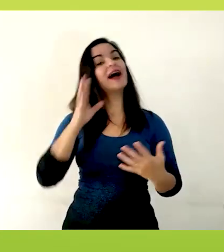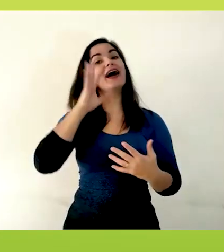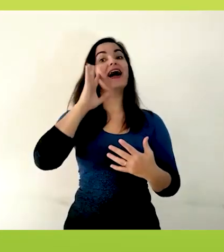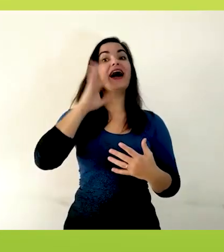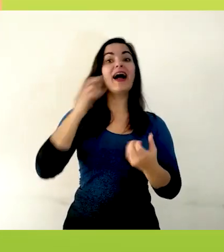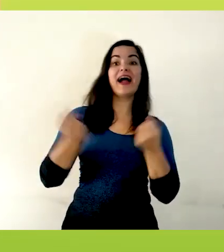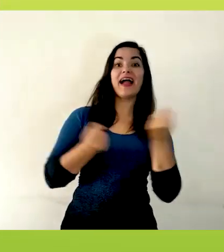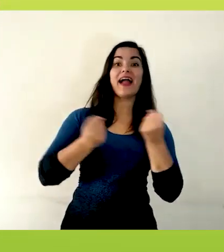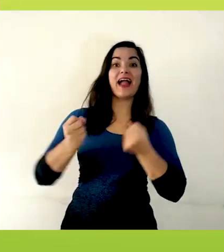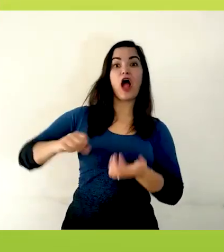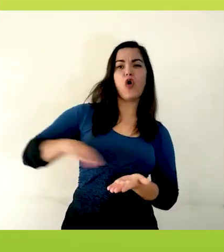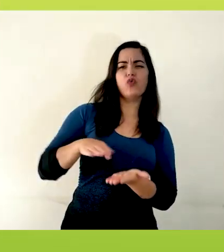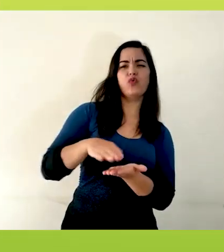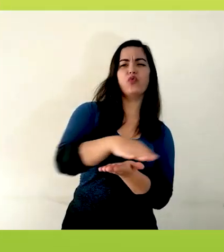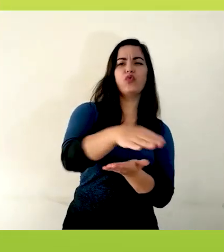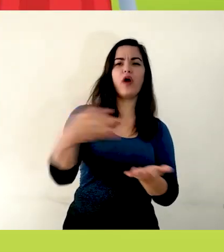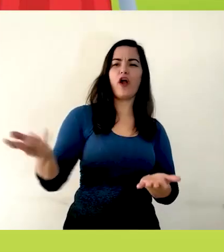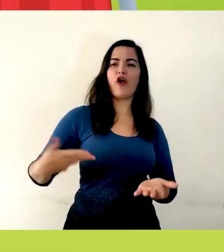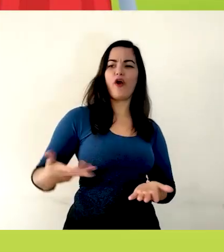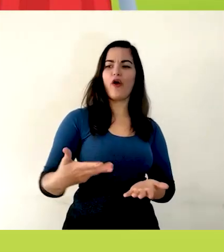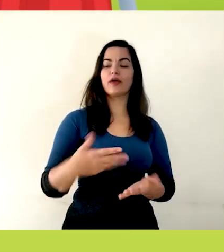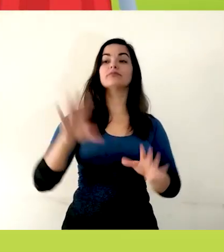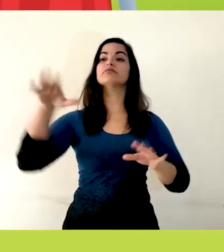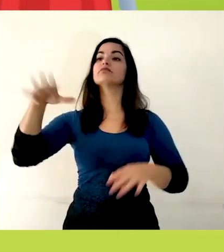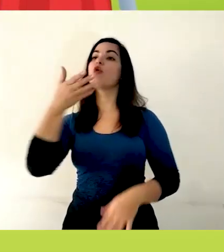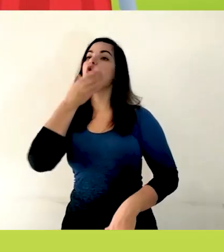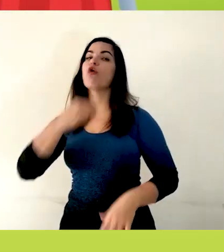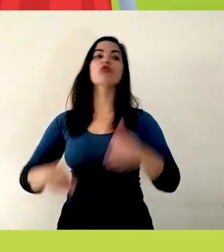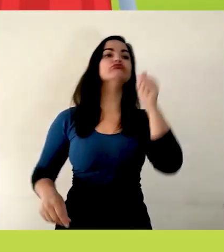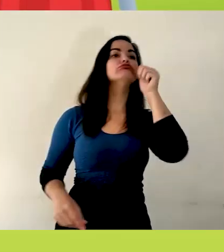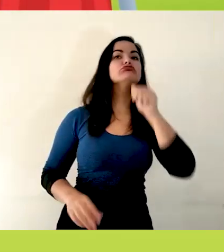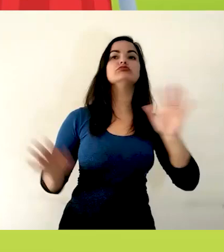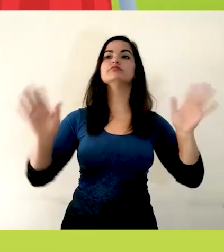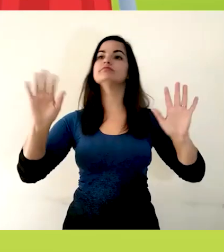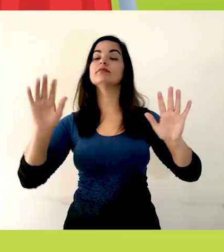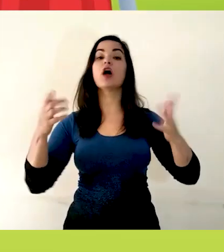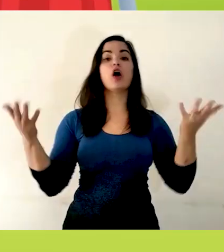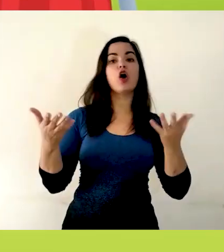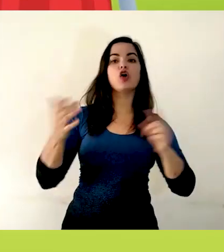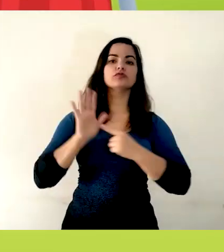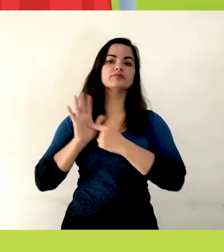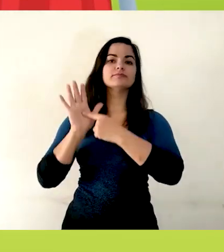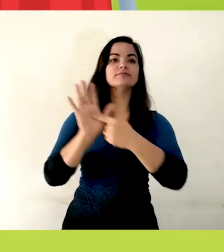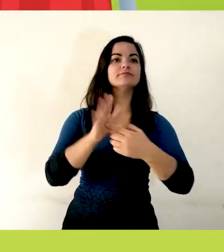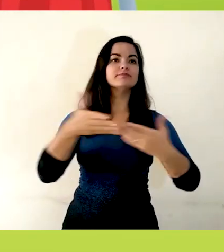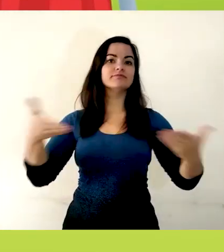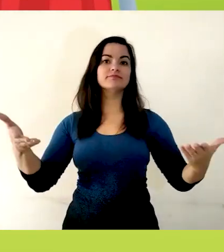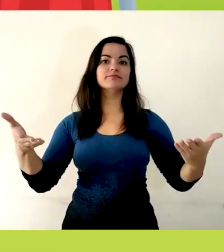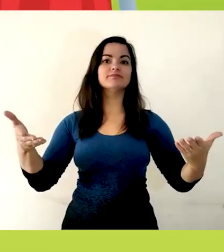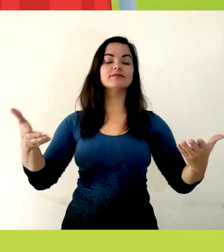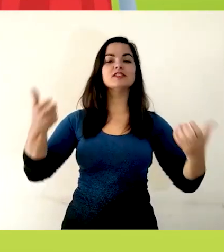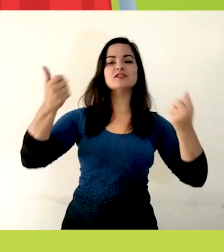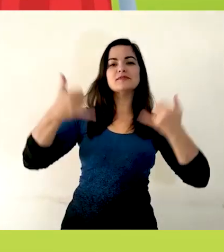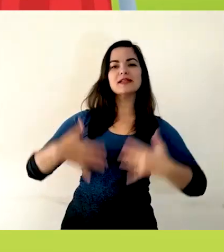Uou! Caos de corrida! Yeah! Senhoras e senhores, hoje gostaríamos de apresentar o...